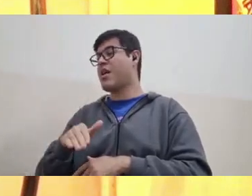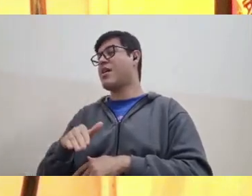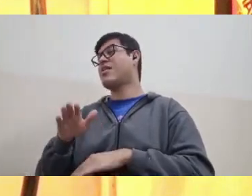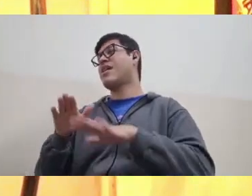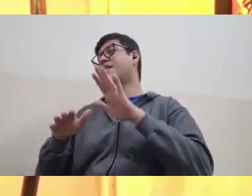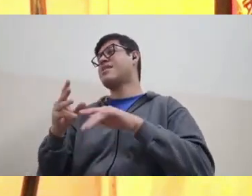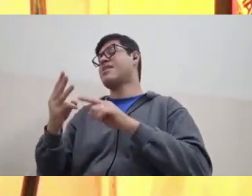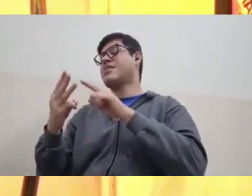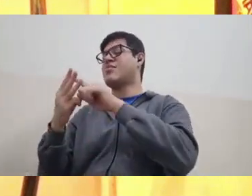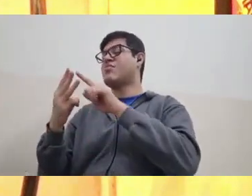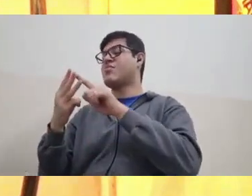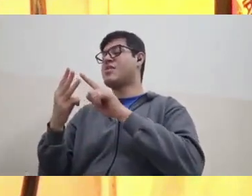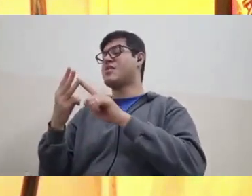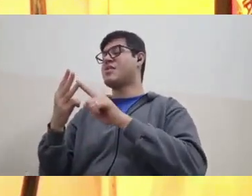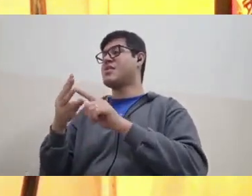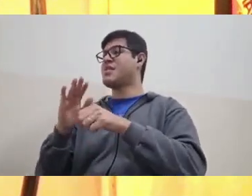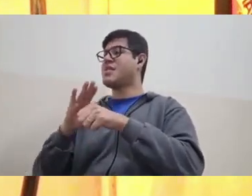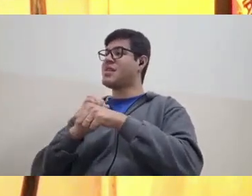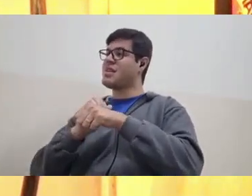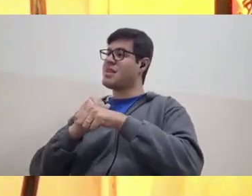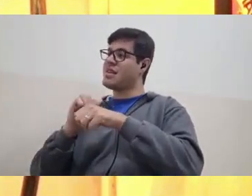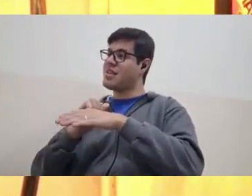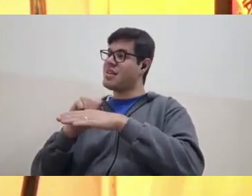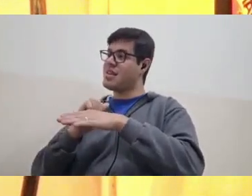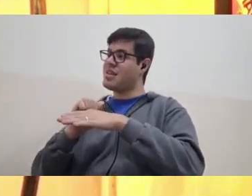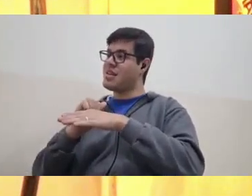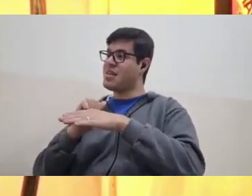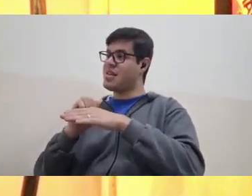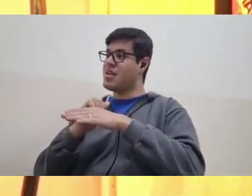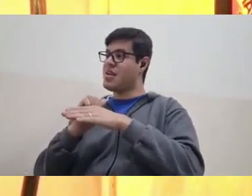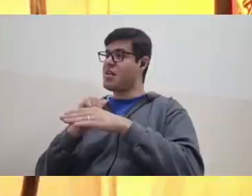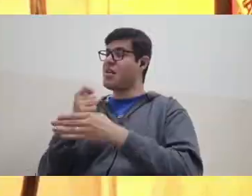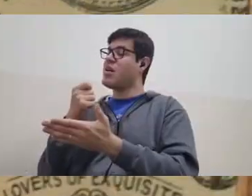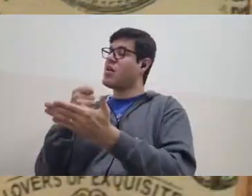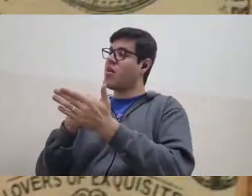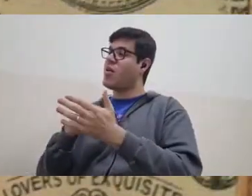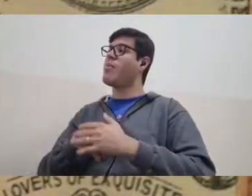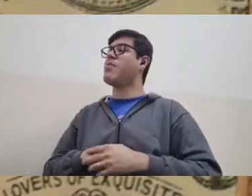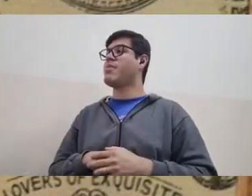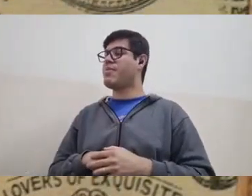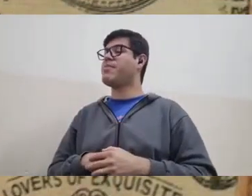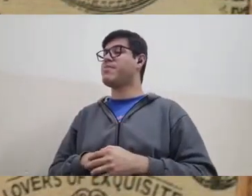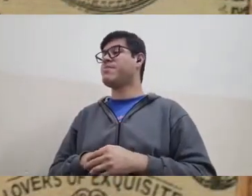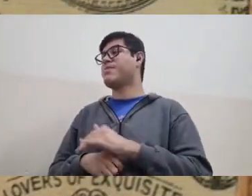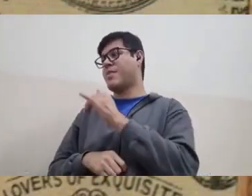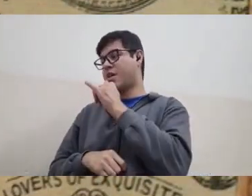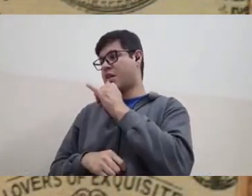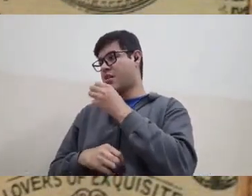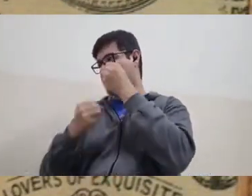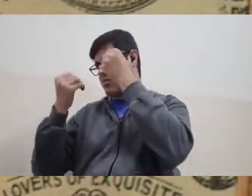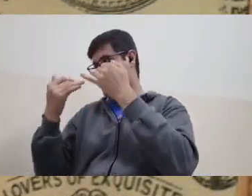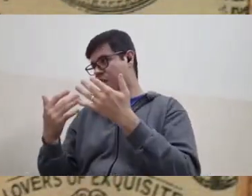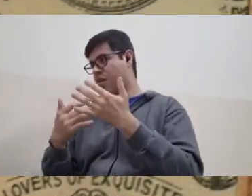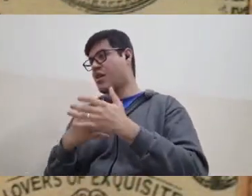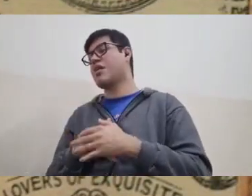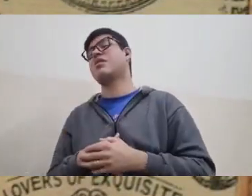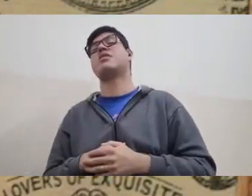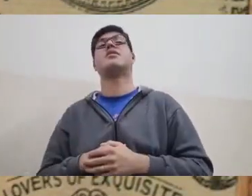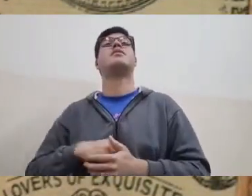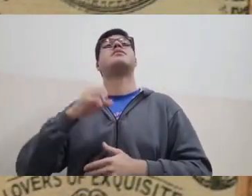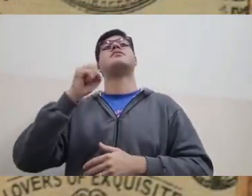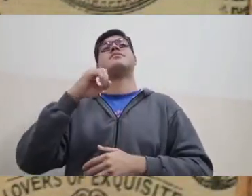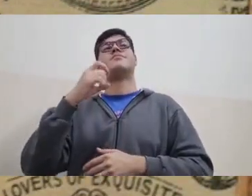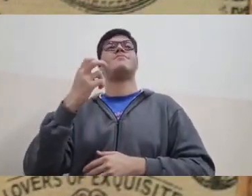você já aproveita compra três quatro pares aí eu já ia comprar mais tênis isso daí não só isso eu tenho inteligente né que